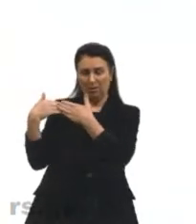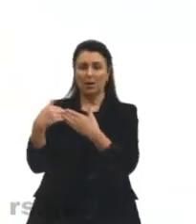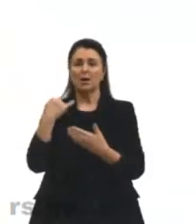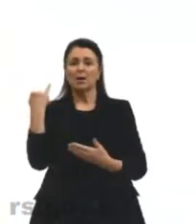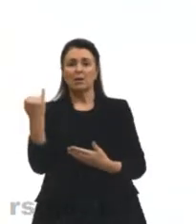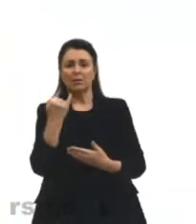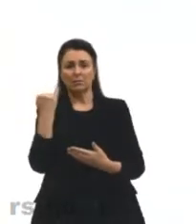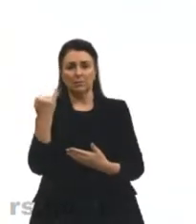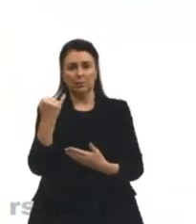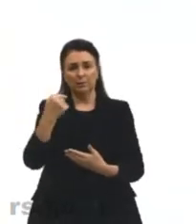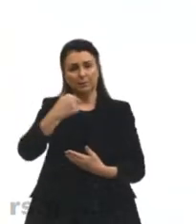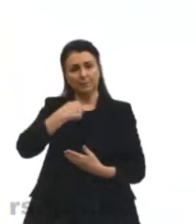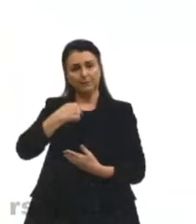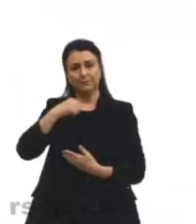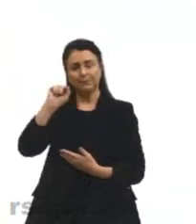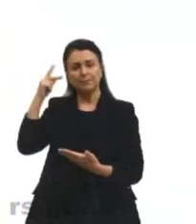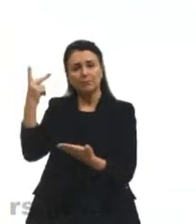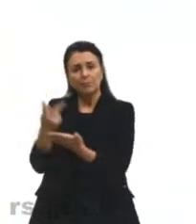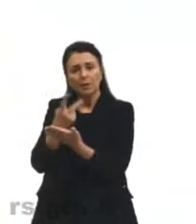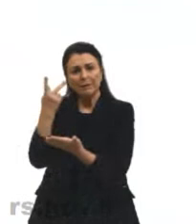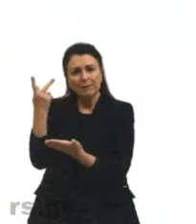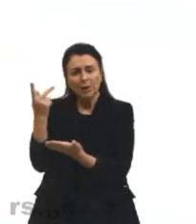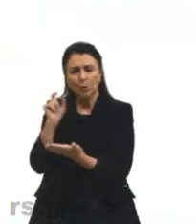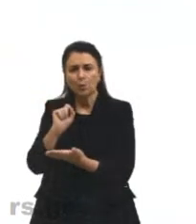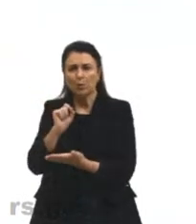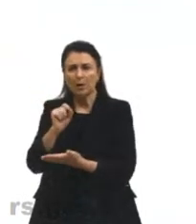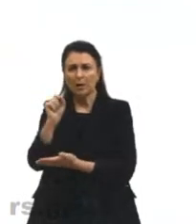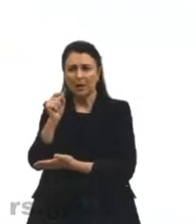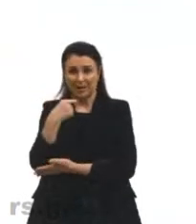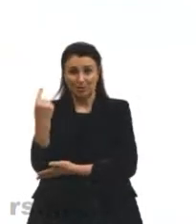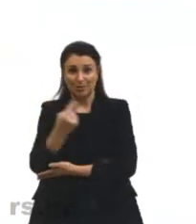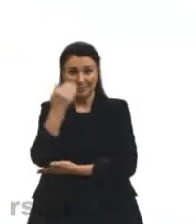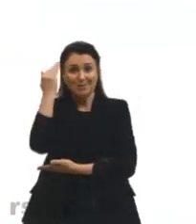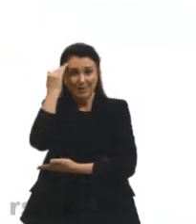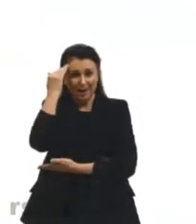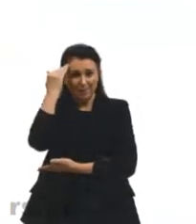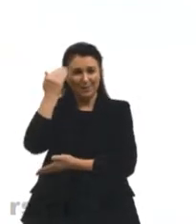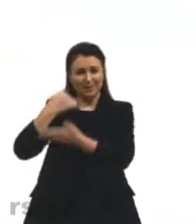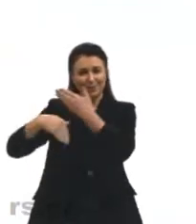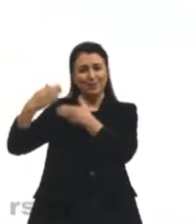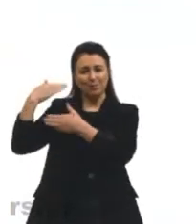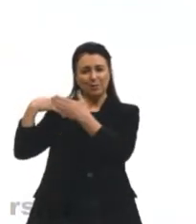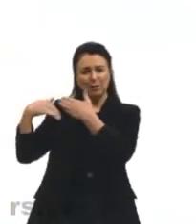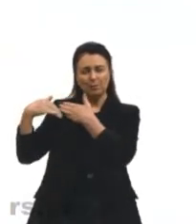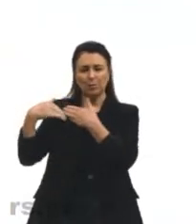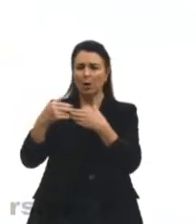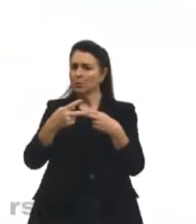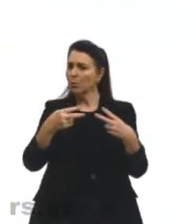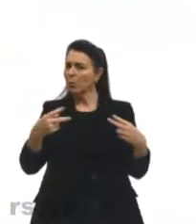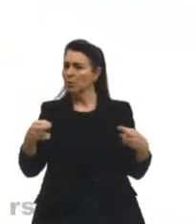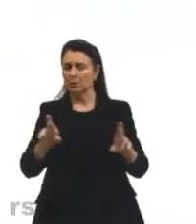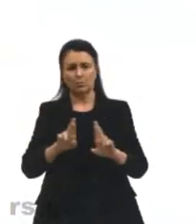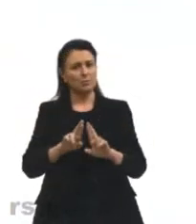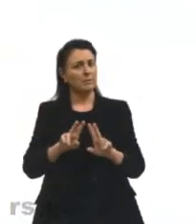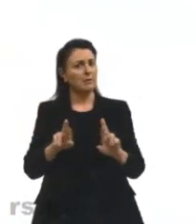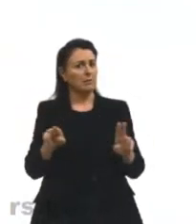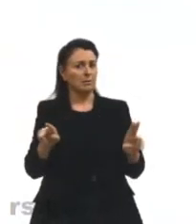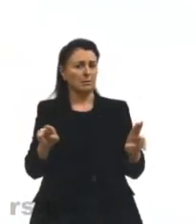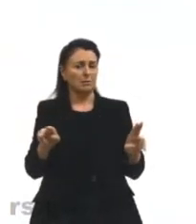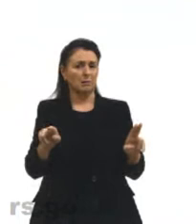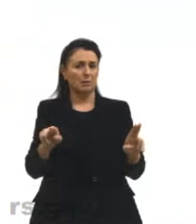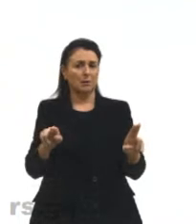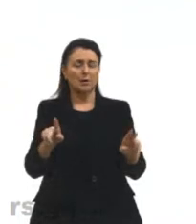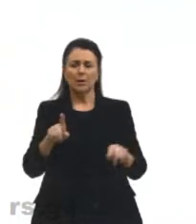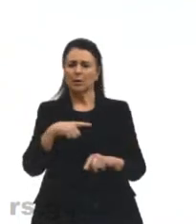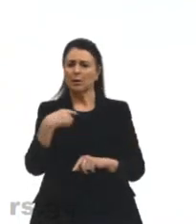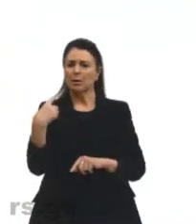o que aconteceu e aquilo que a gente sabe sobre o passado são coisas muito diferentes e a